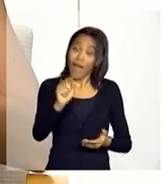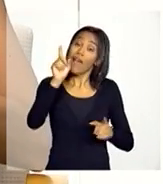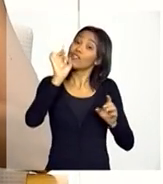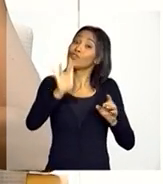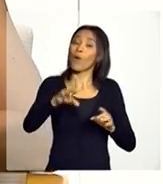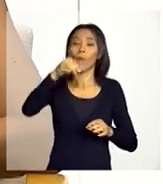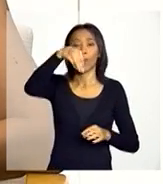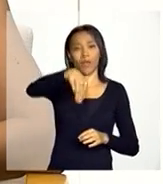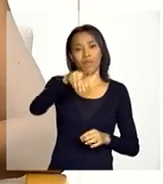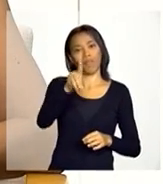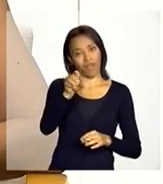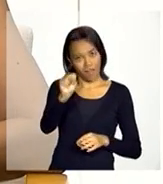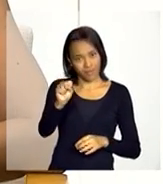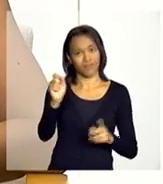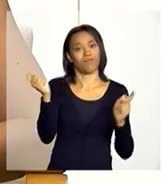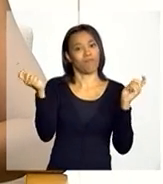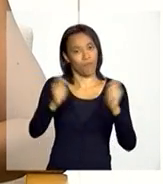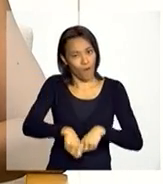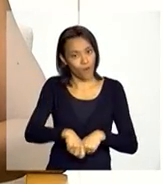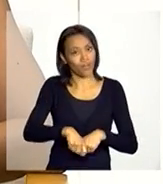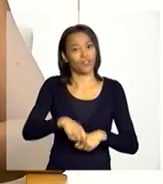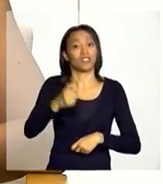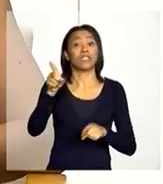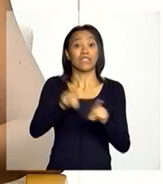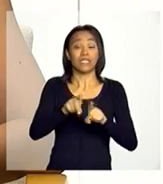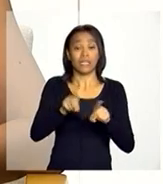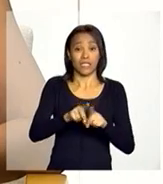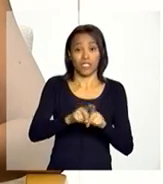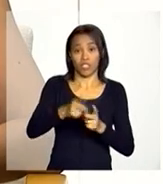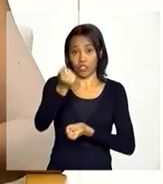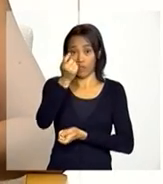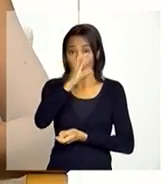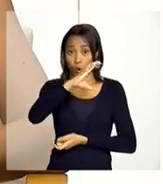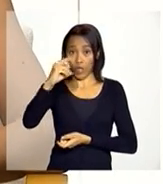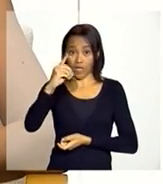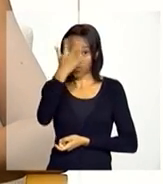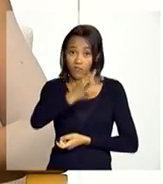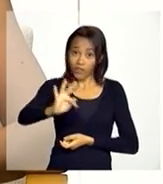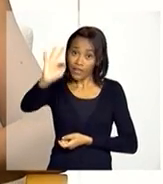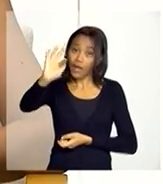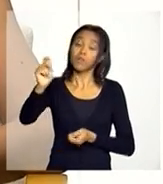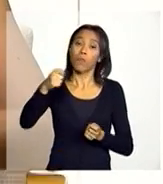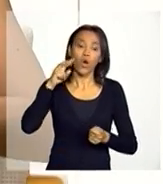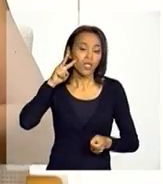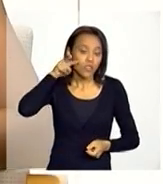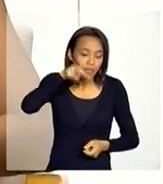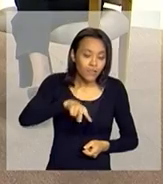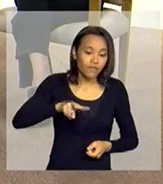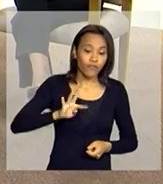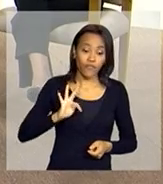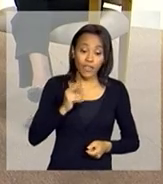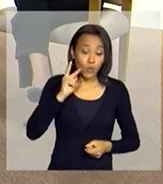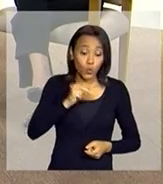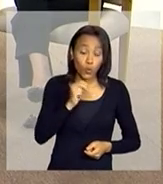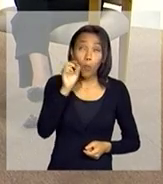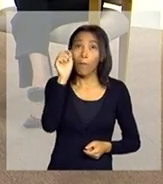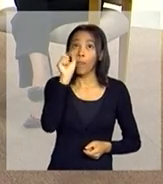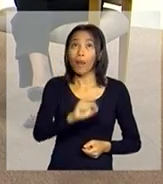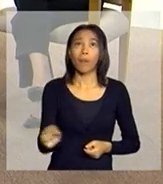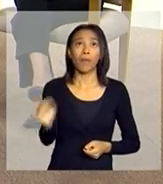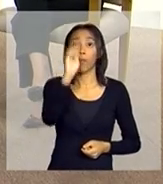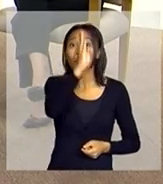MDS não nós do MDS os administradores federais porque nós temos outras atividades ligadas que há necessidade dessa